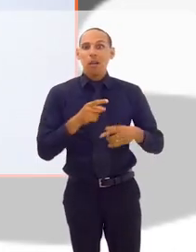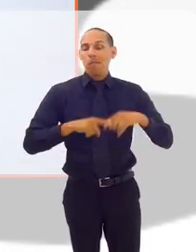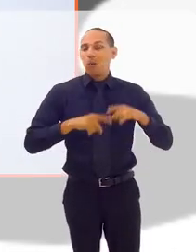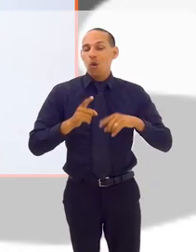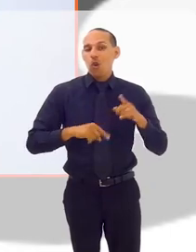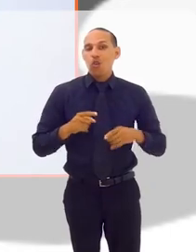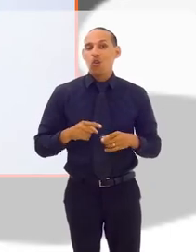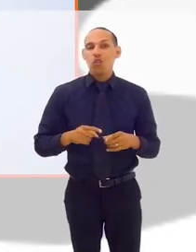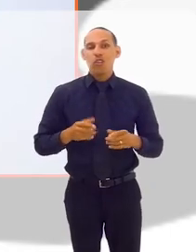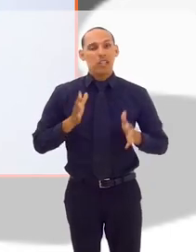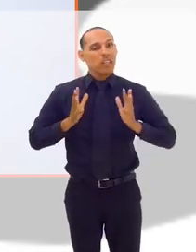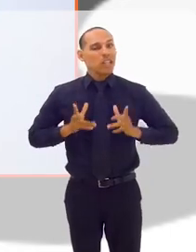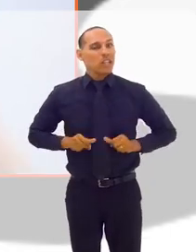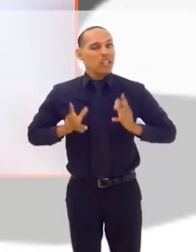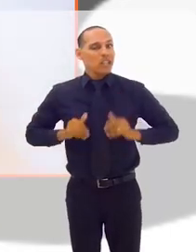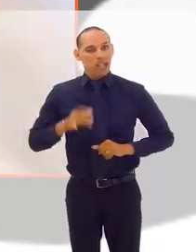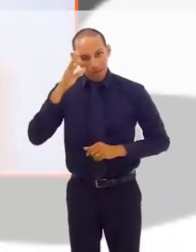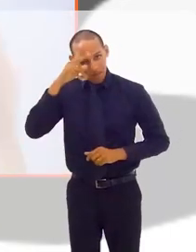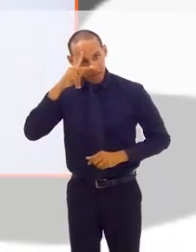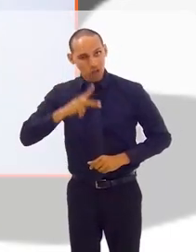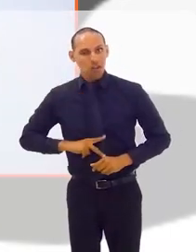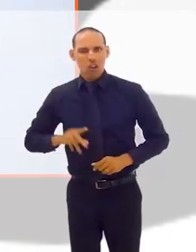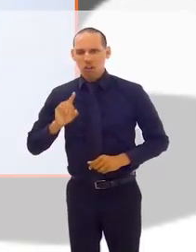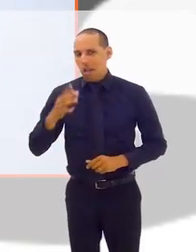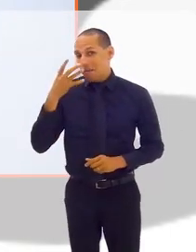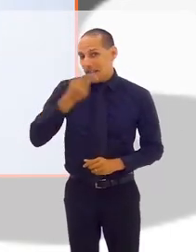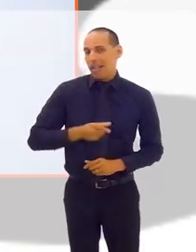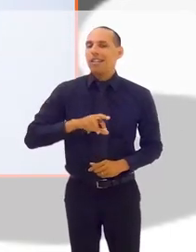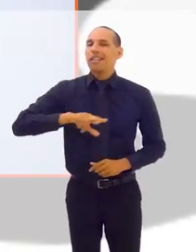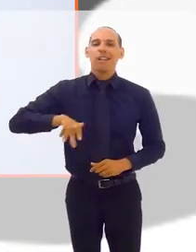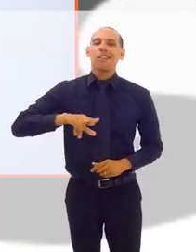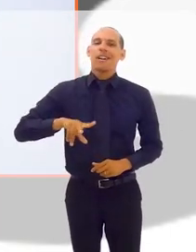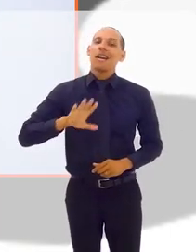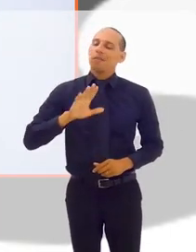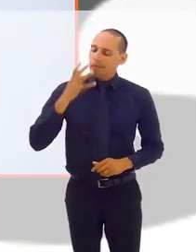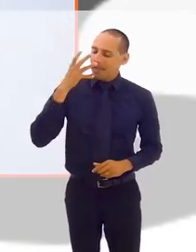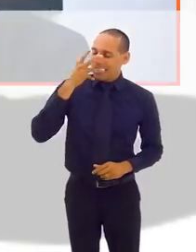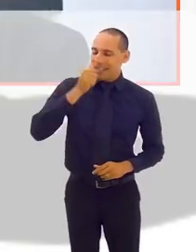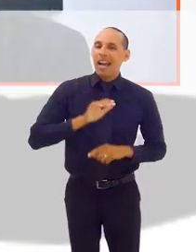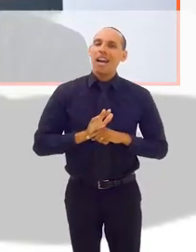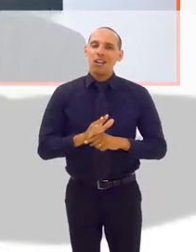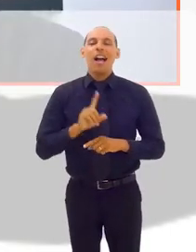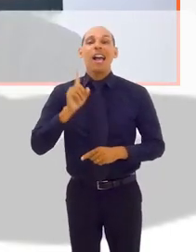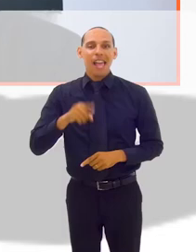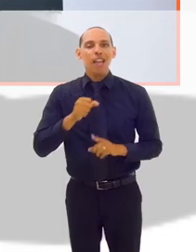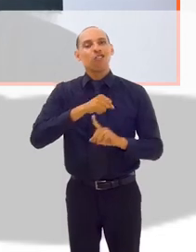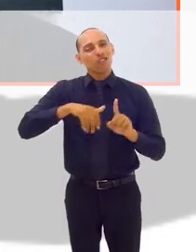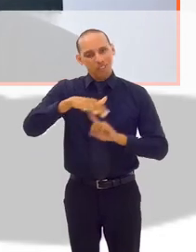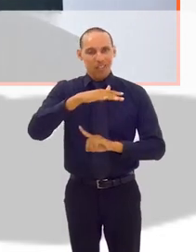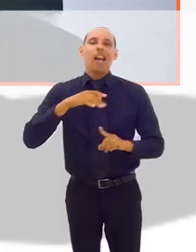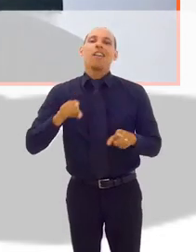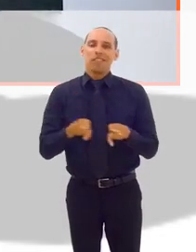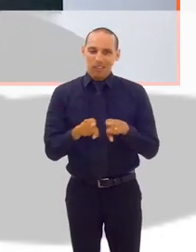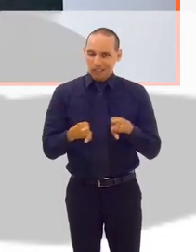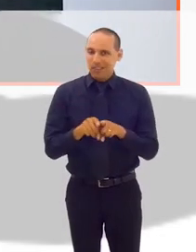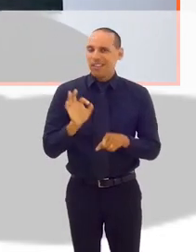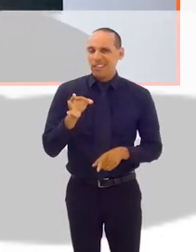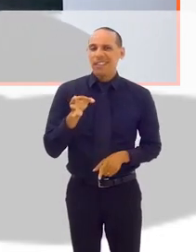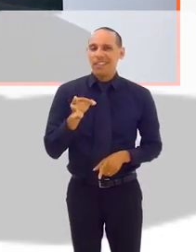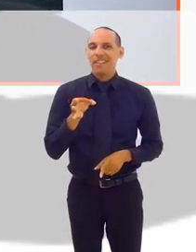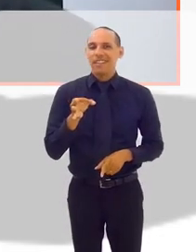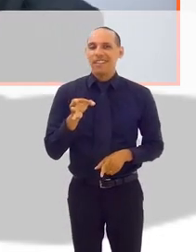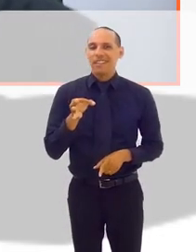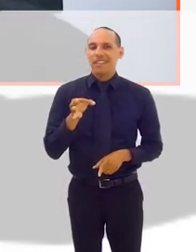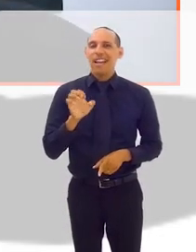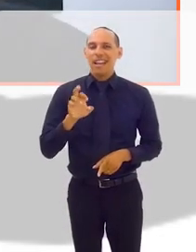de higiene pessoal não é só uma questão de beleza, embora a beleza vai mexer com aquela questão... É uma questão social também,